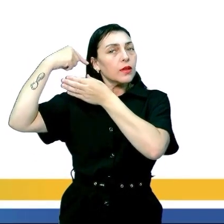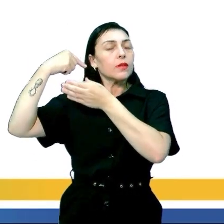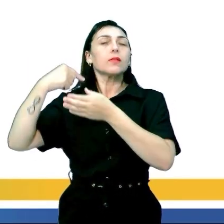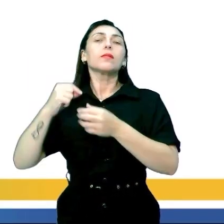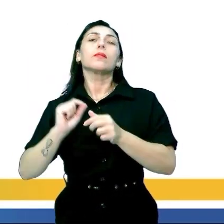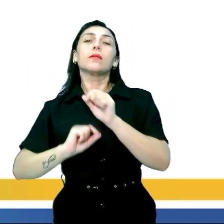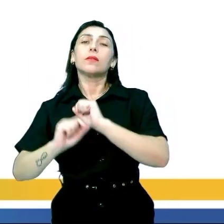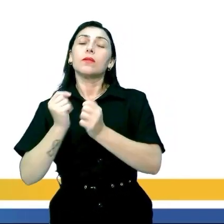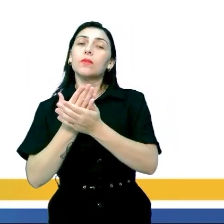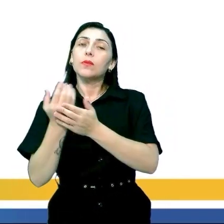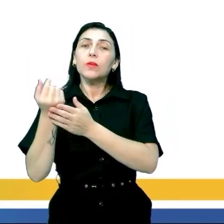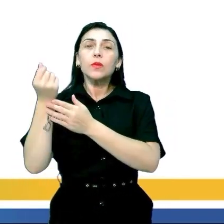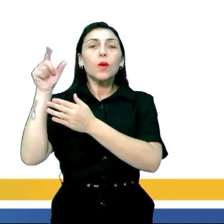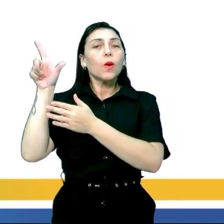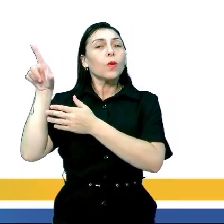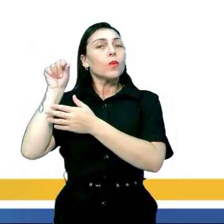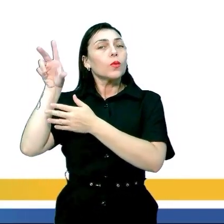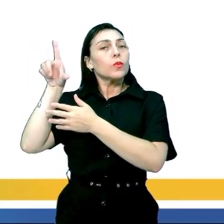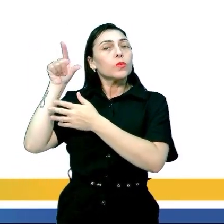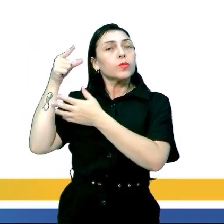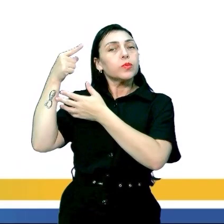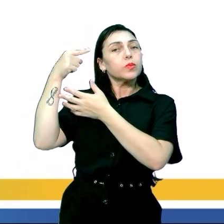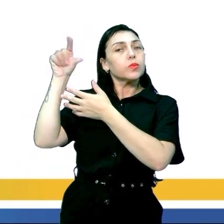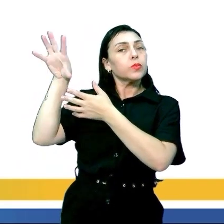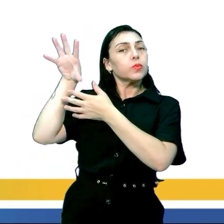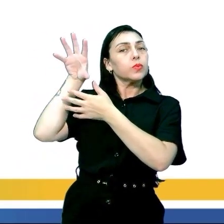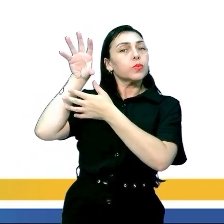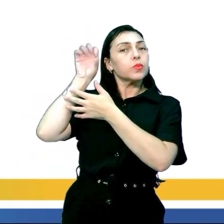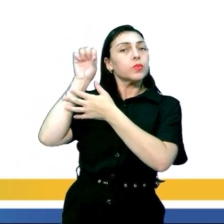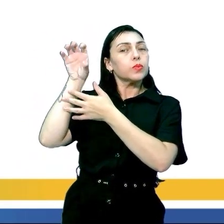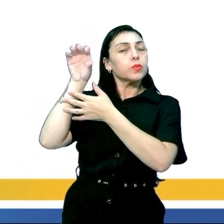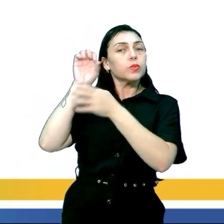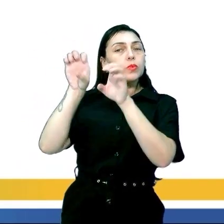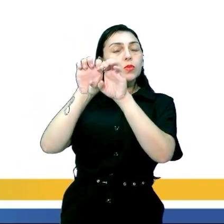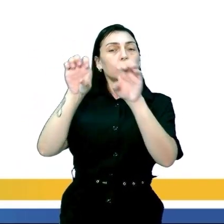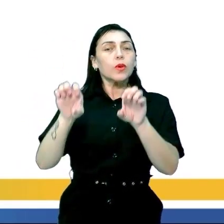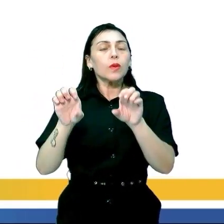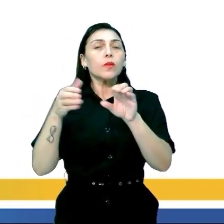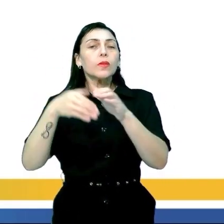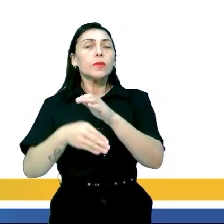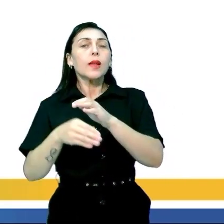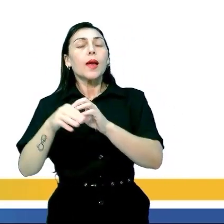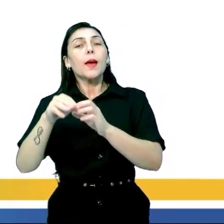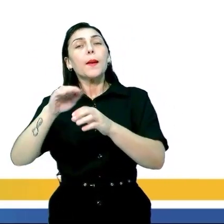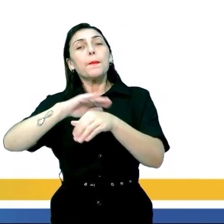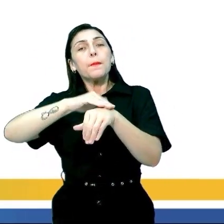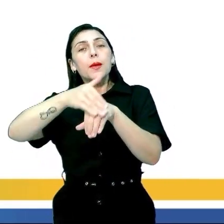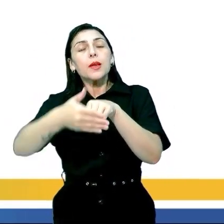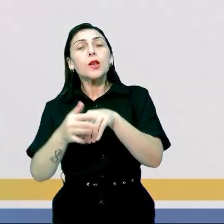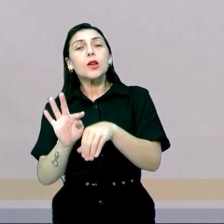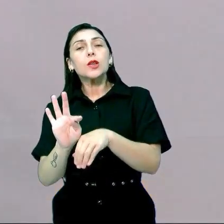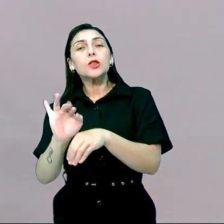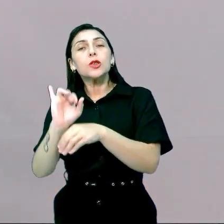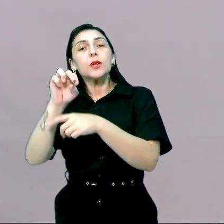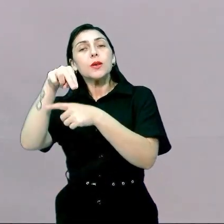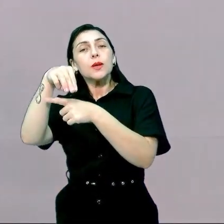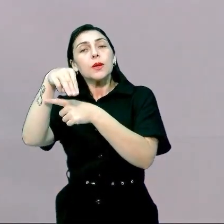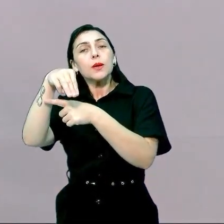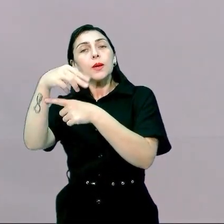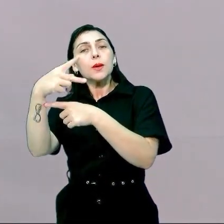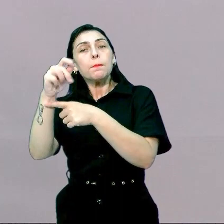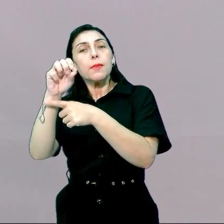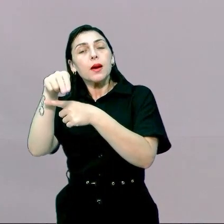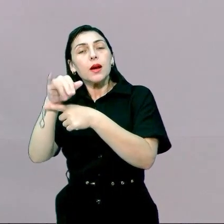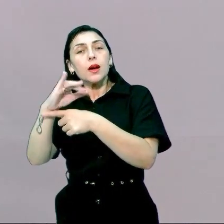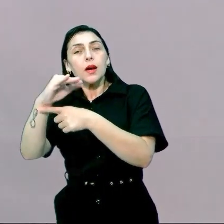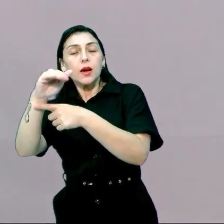começa a entrar nessa estrutura e ela vai chegar lá na membrana tipânica, né? Conhecida